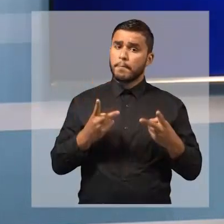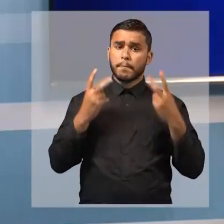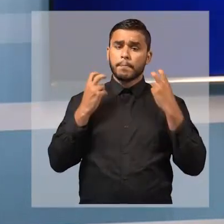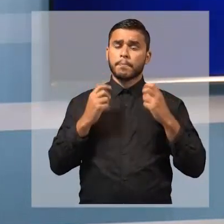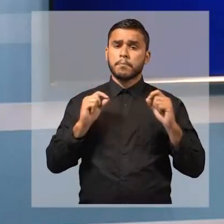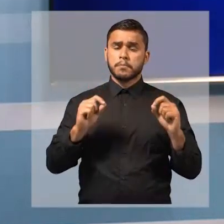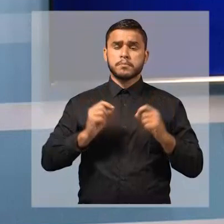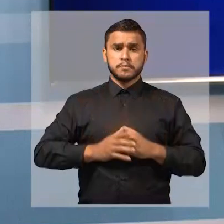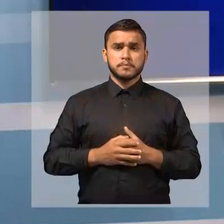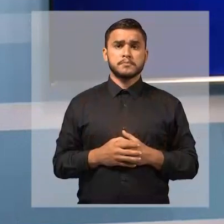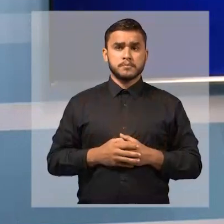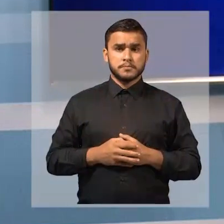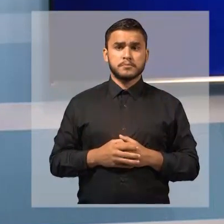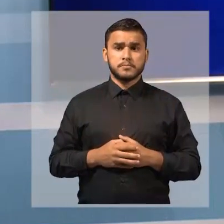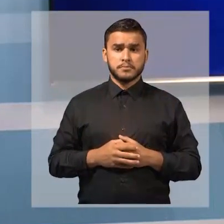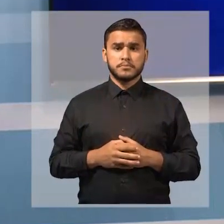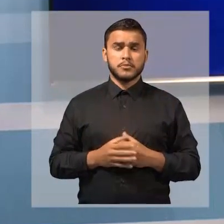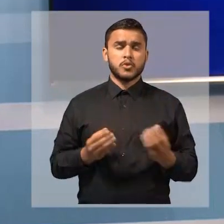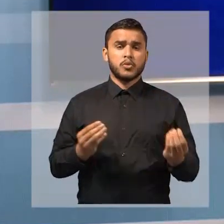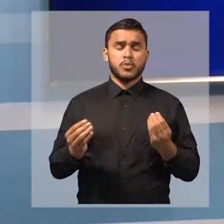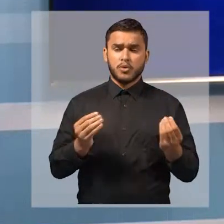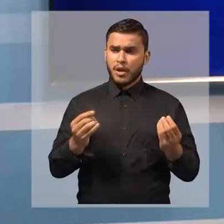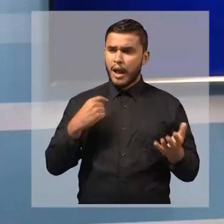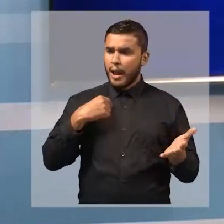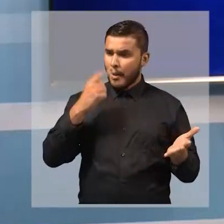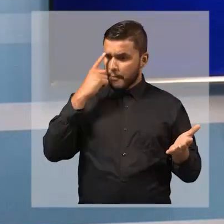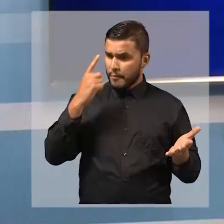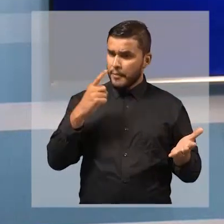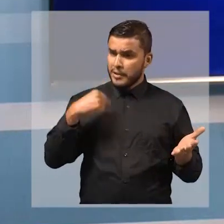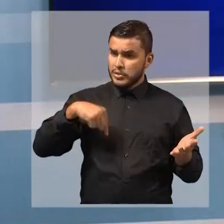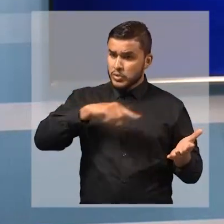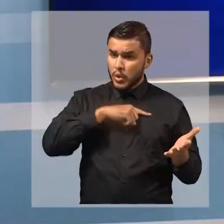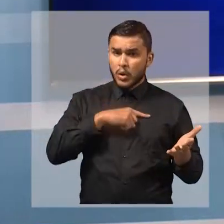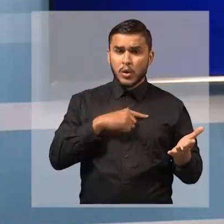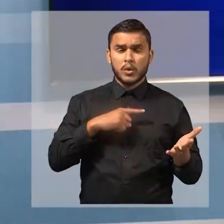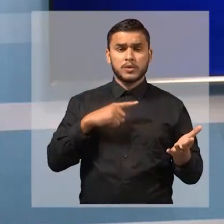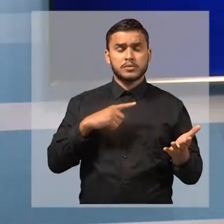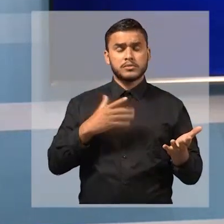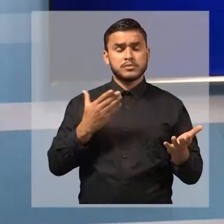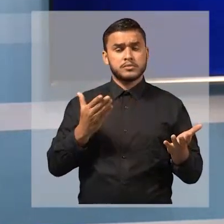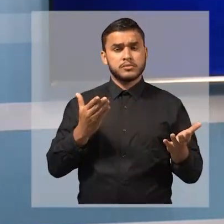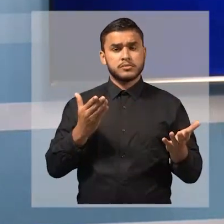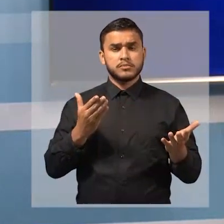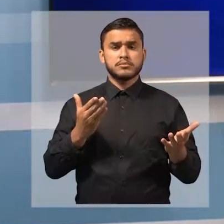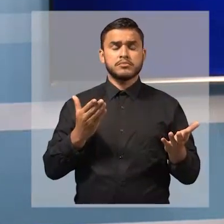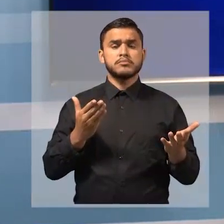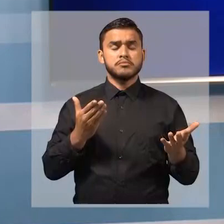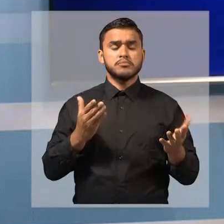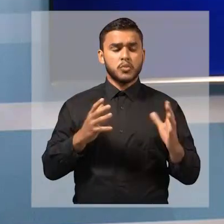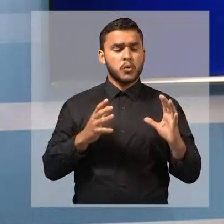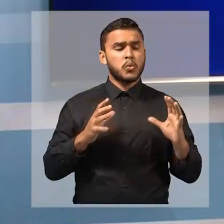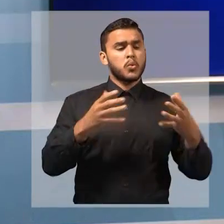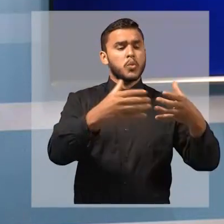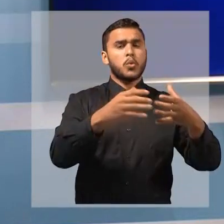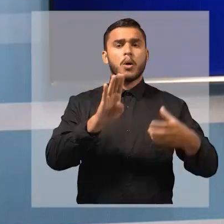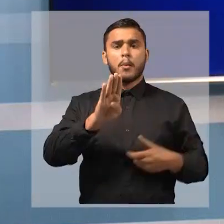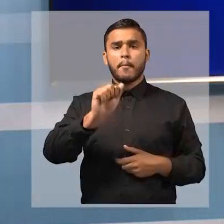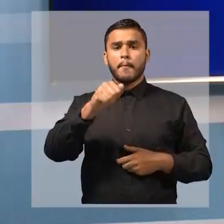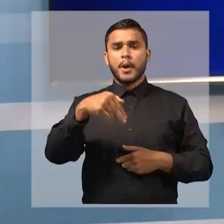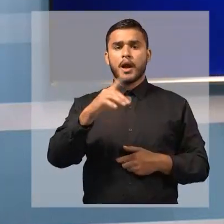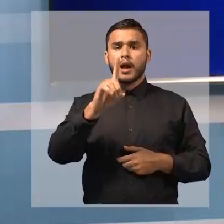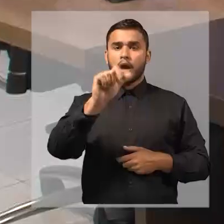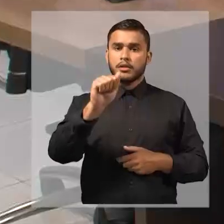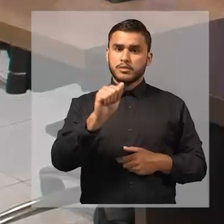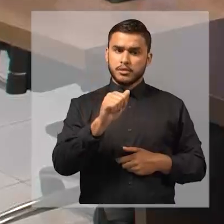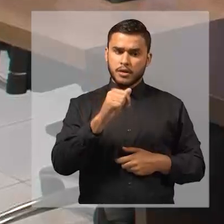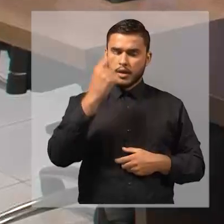de os interesses das bancadas representarem os interesses dos partidos, em absoluto. Né? Quando a